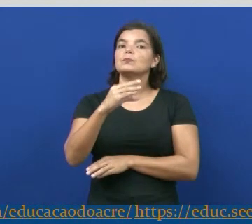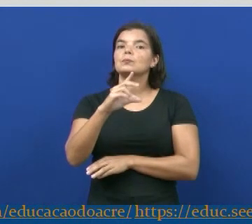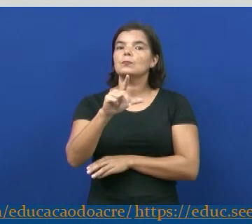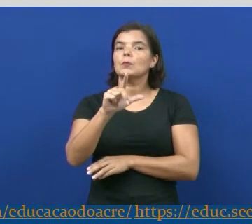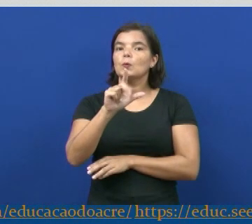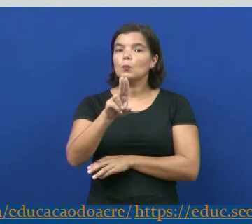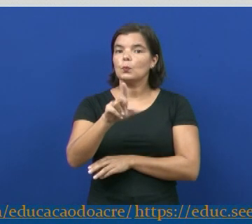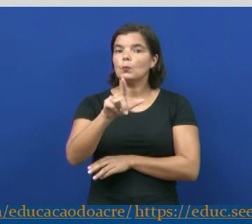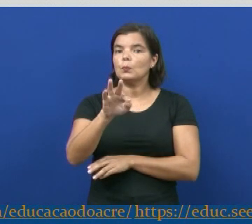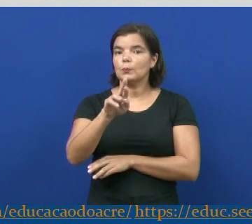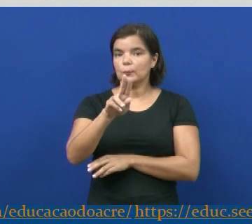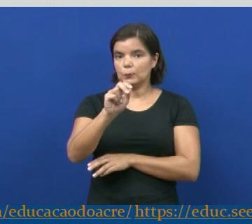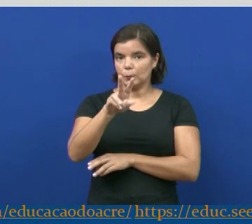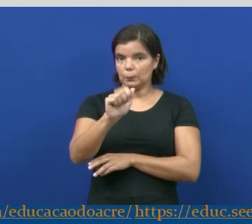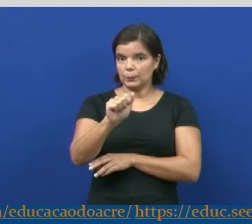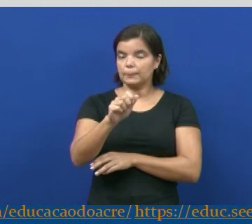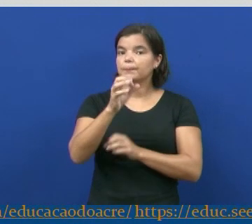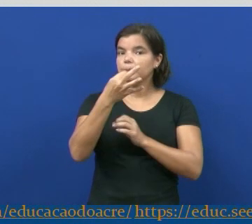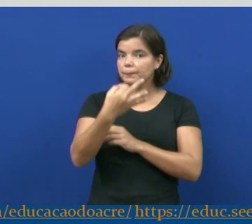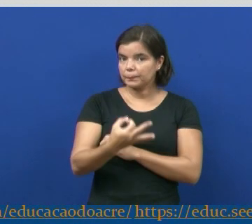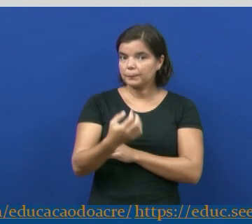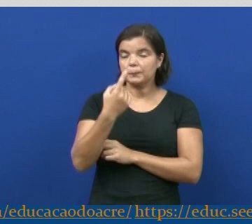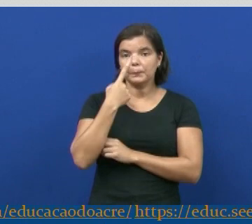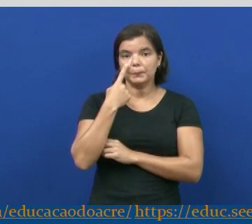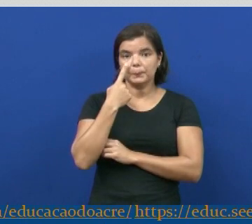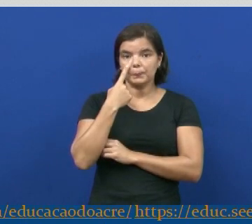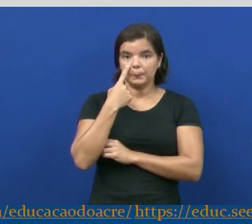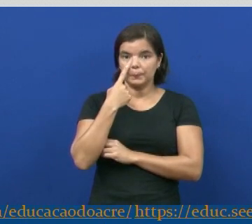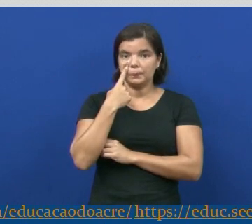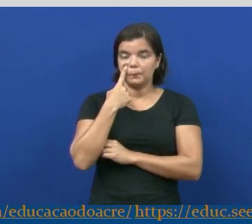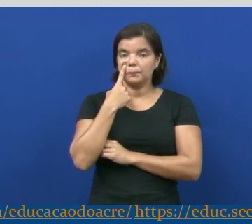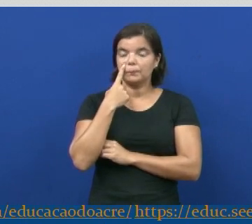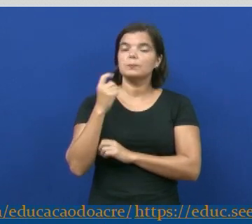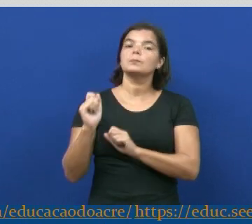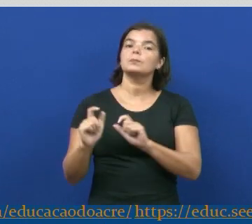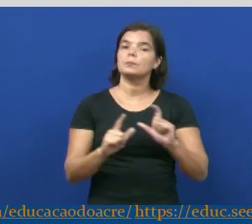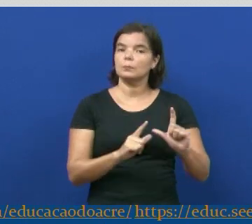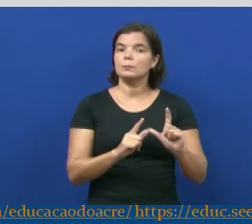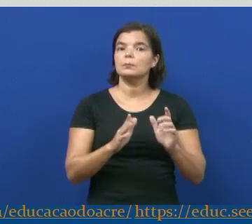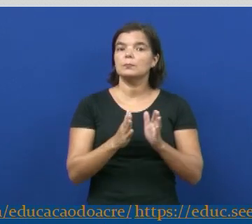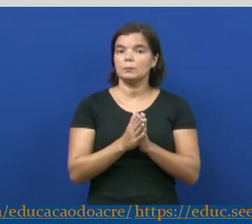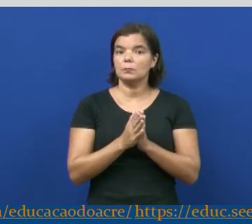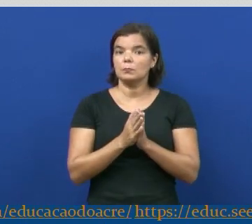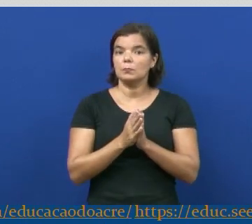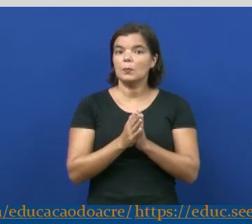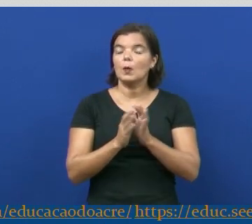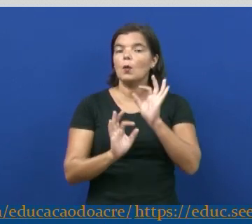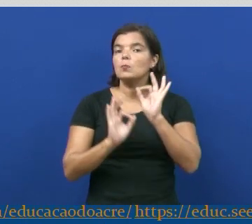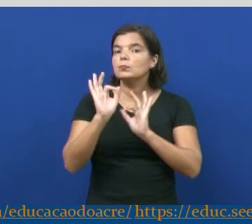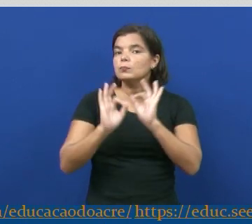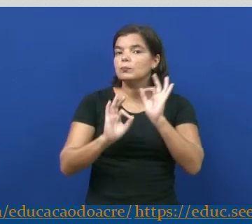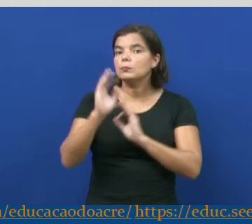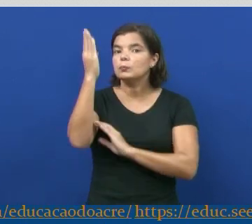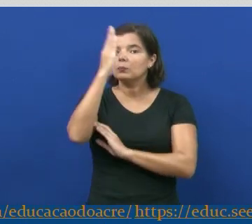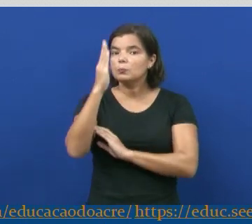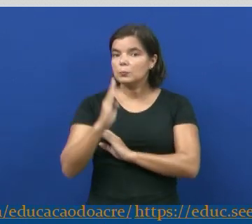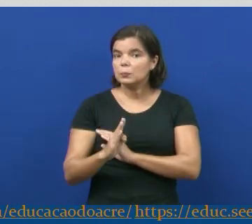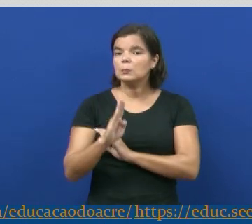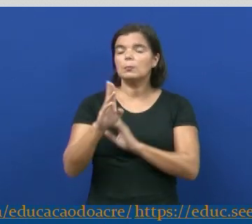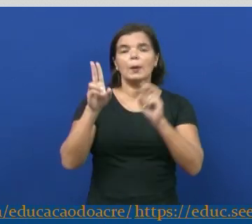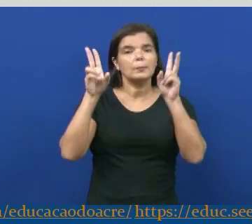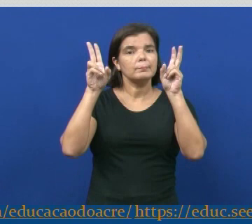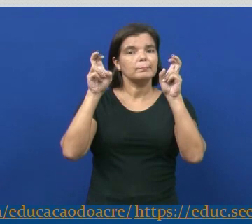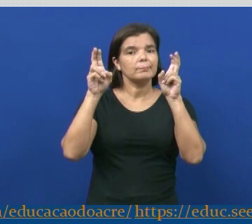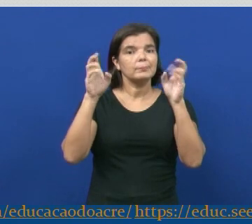certo? Então, vocês podem observar, né, que a estrutura fundiária brasileira ela tem sido um dos assuntos